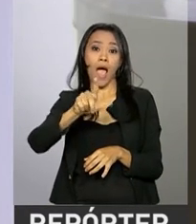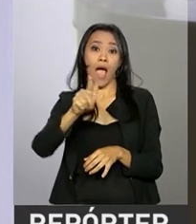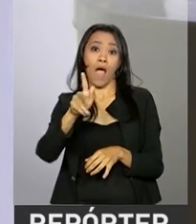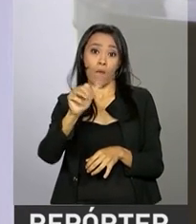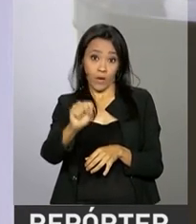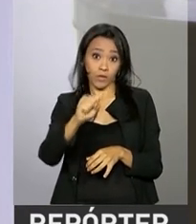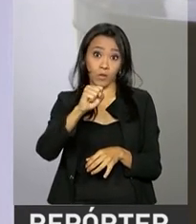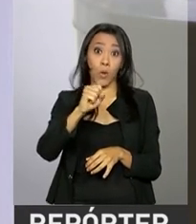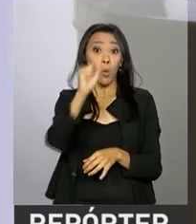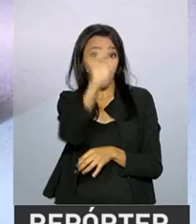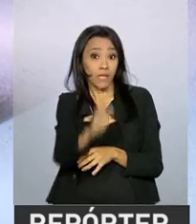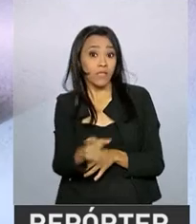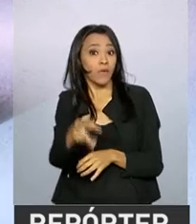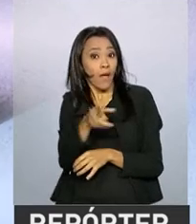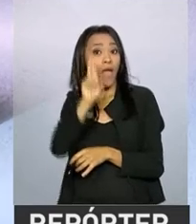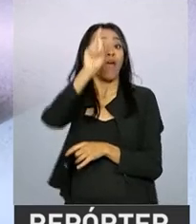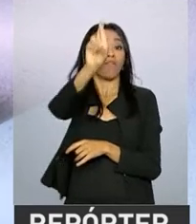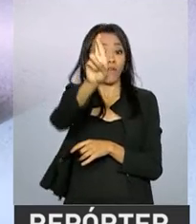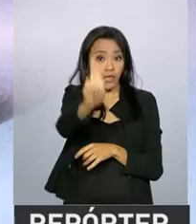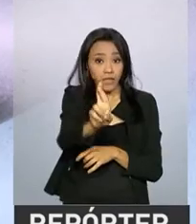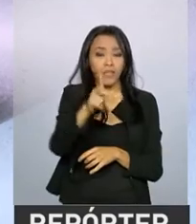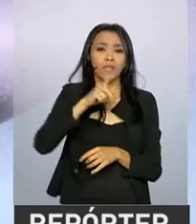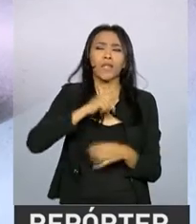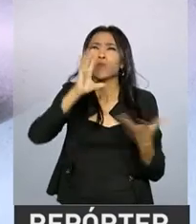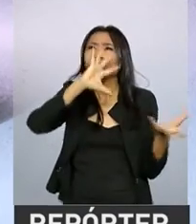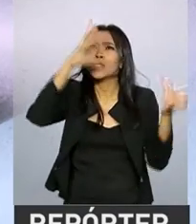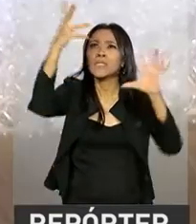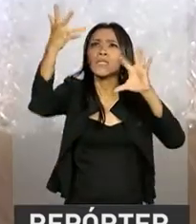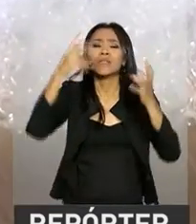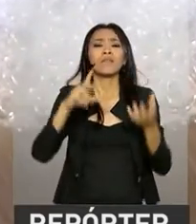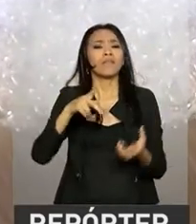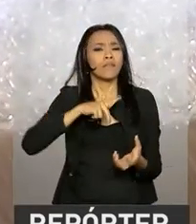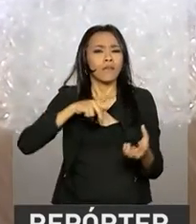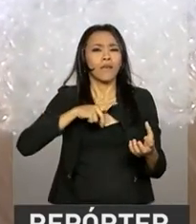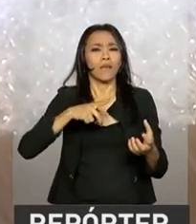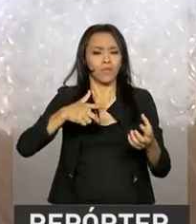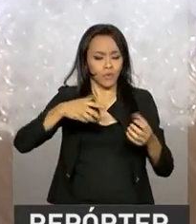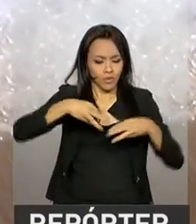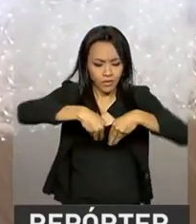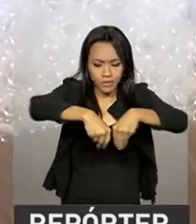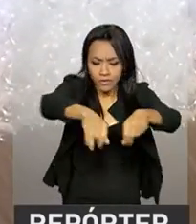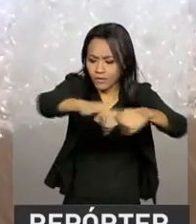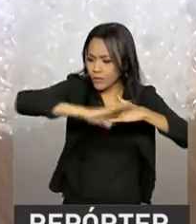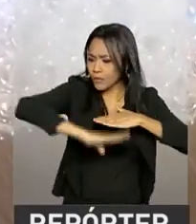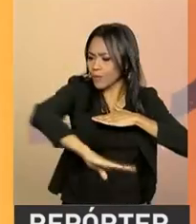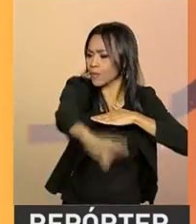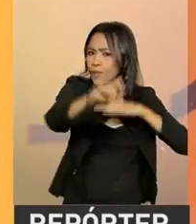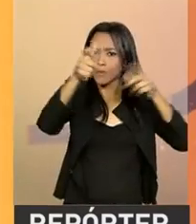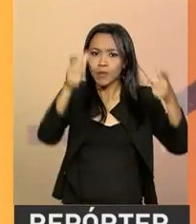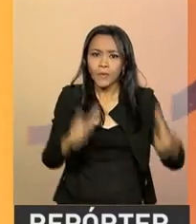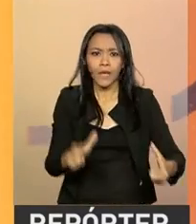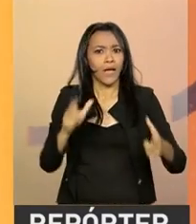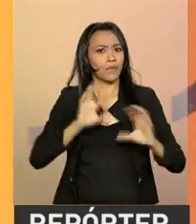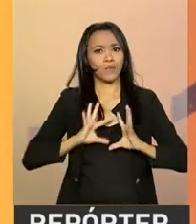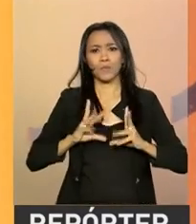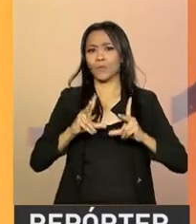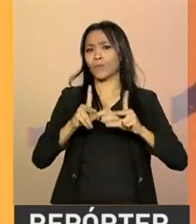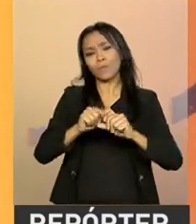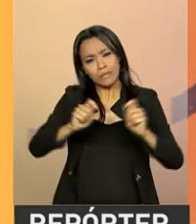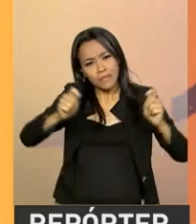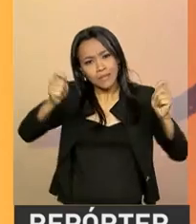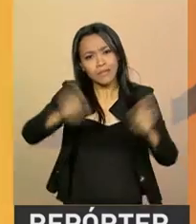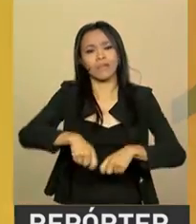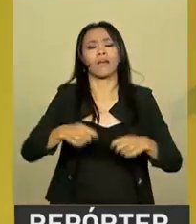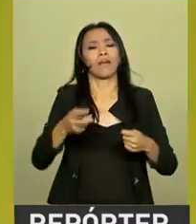Então nós temos o clima, nós temos a área, nós temos todas as condições propícias para sim produzir